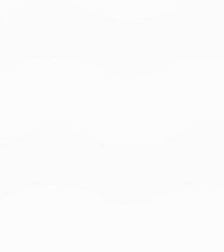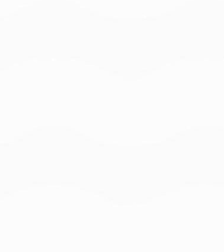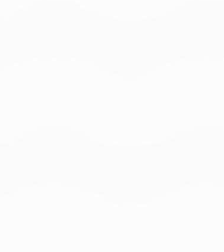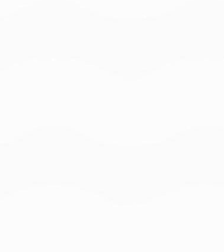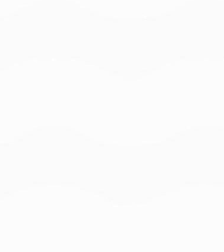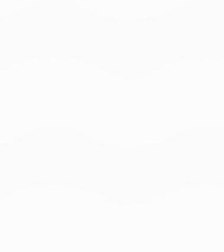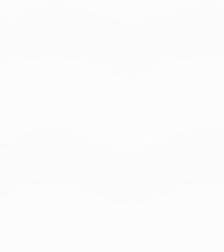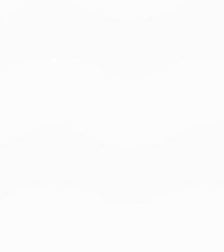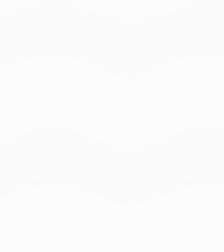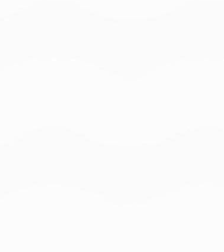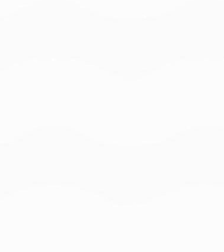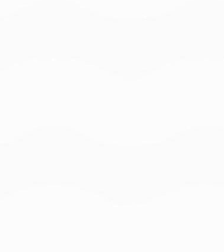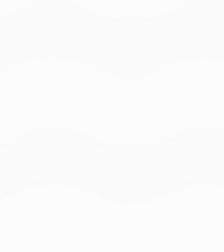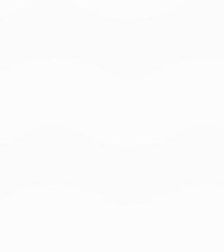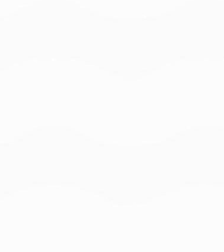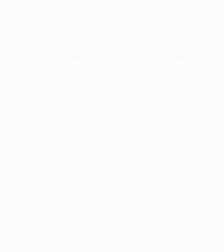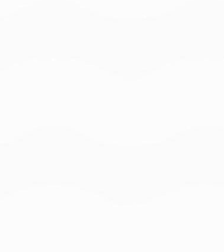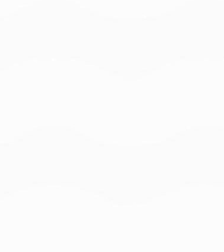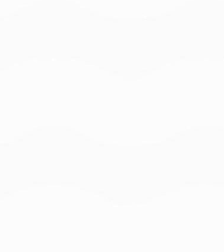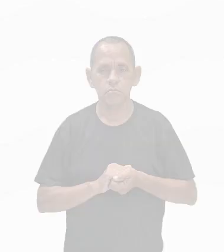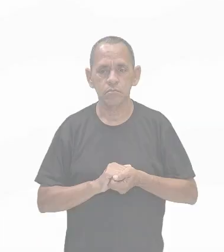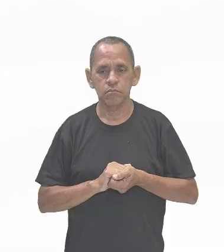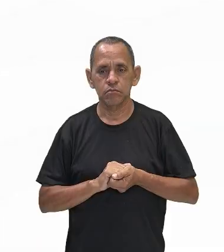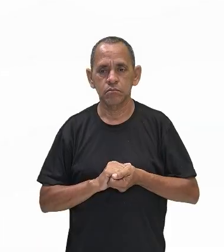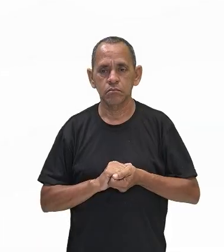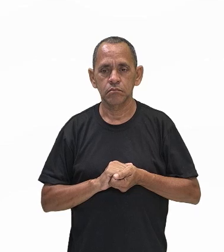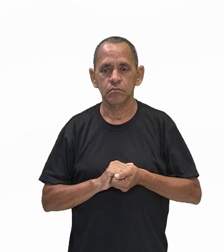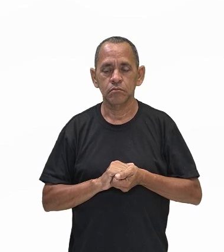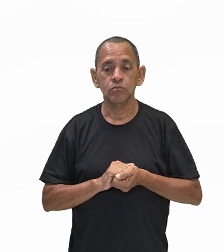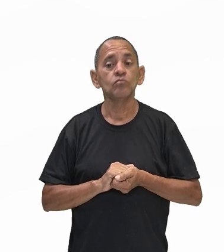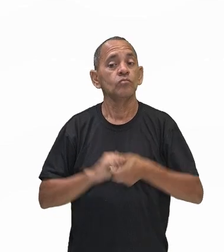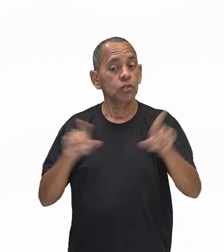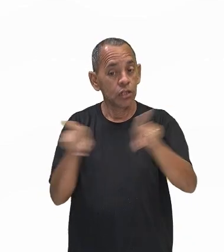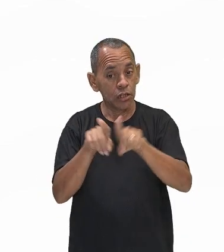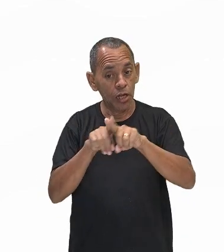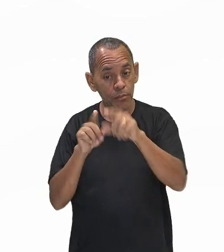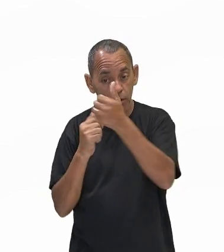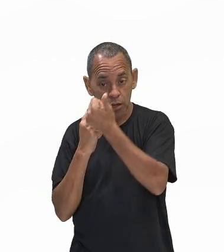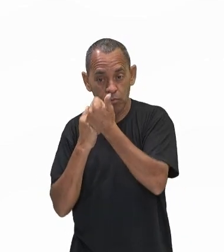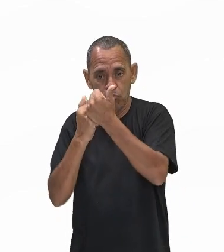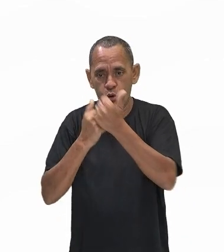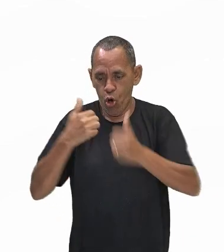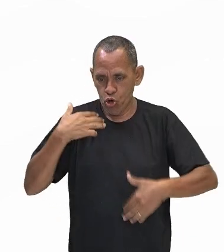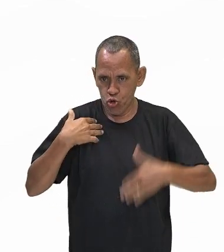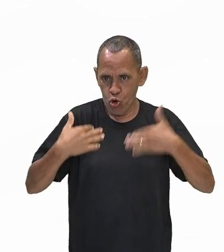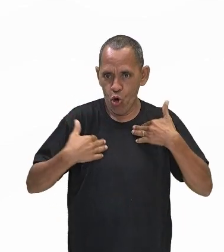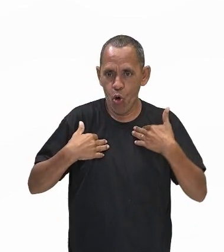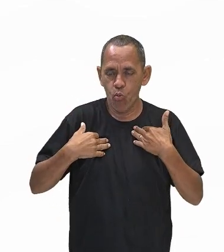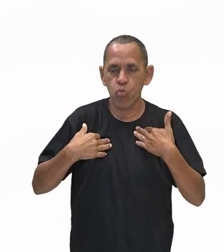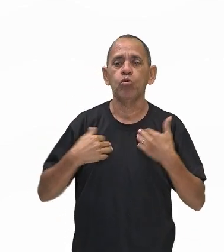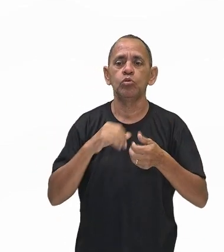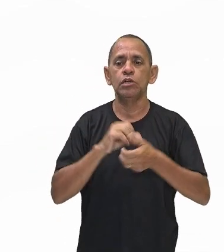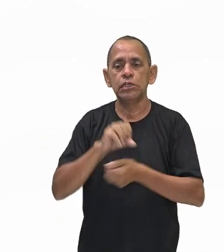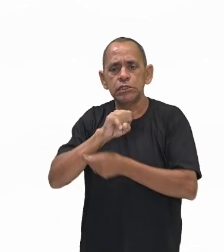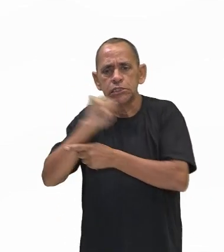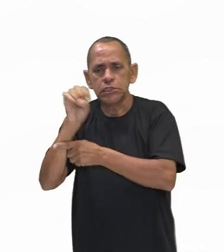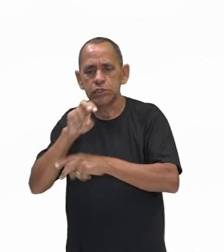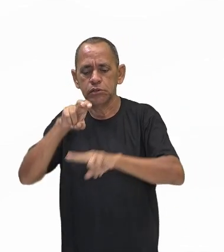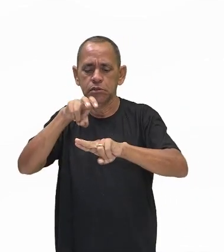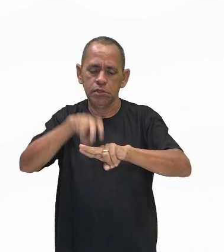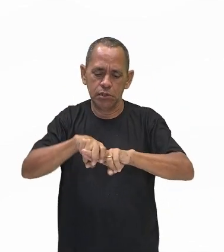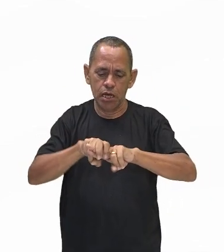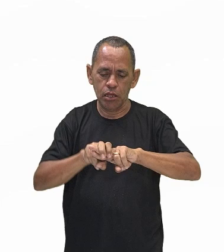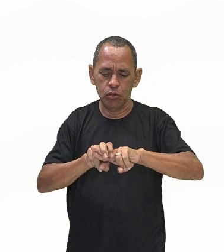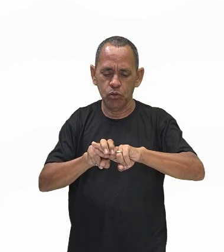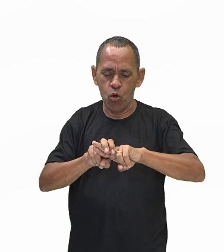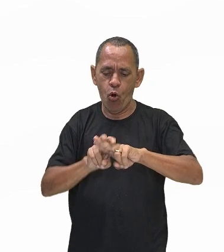você se levanta gente quando você está sentado e se levanta é o seu o glúteo que tá trabalhando